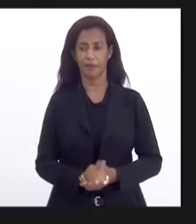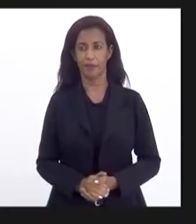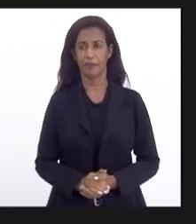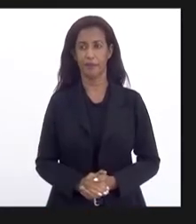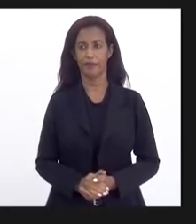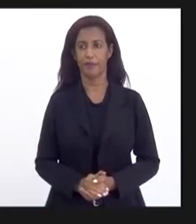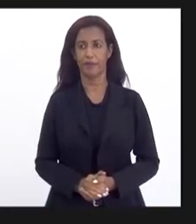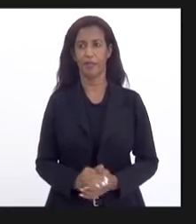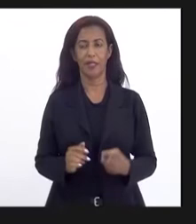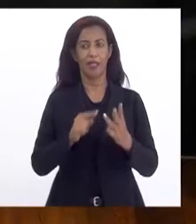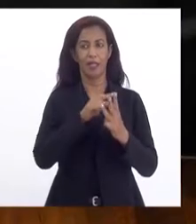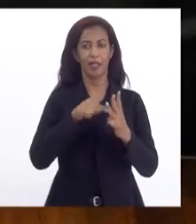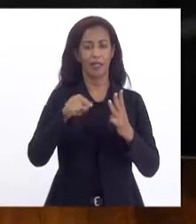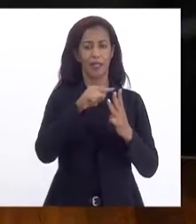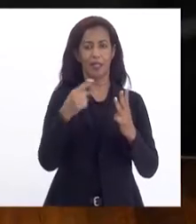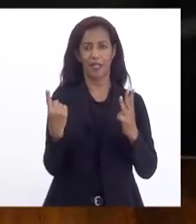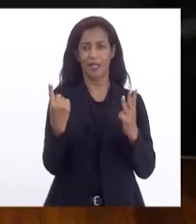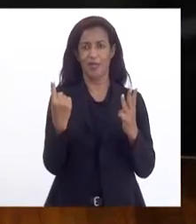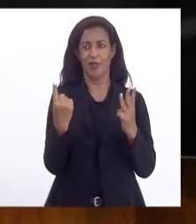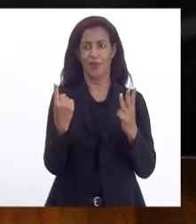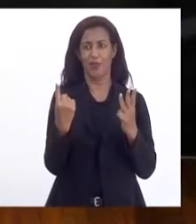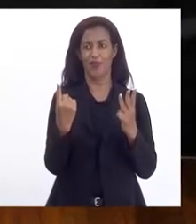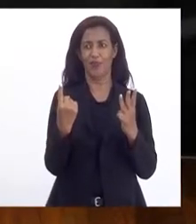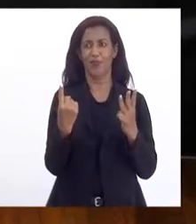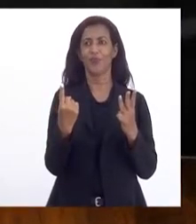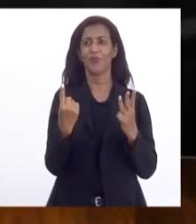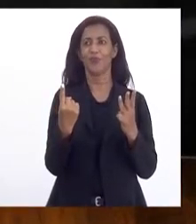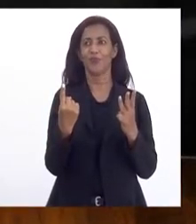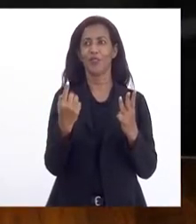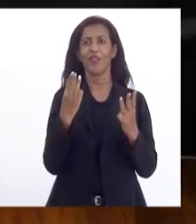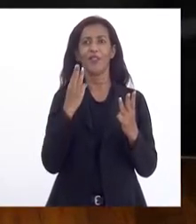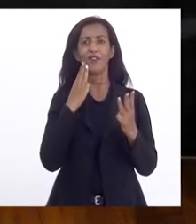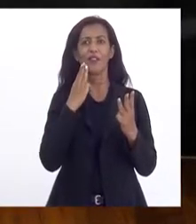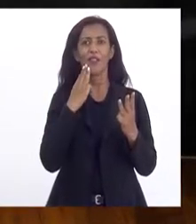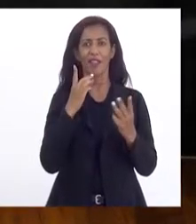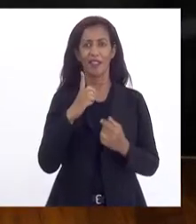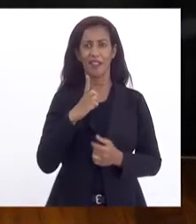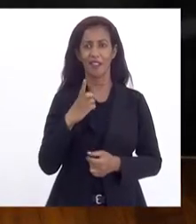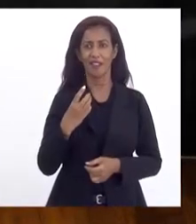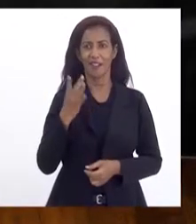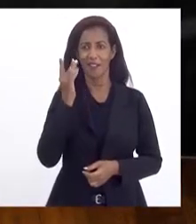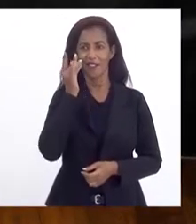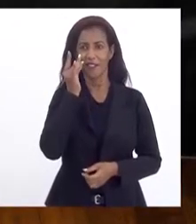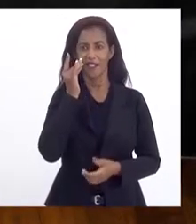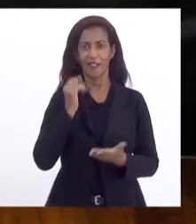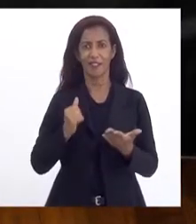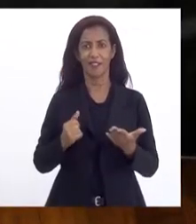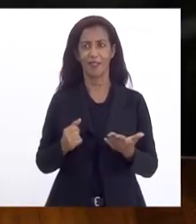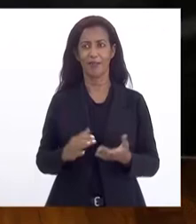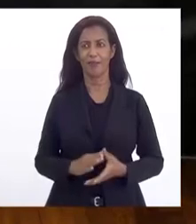dois, três votos a um. Tá, deputado Valdeque ainda se encontra?